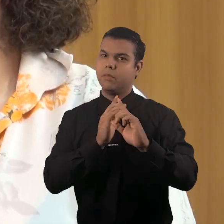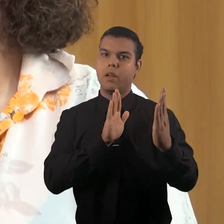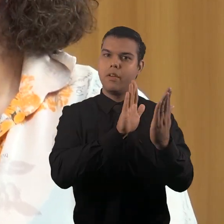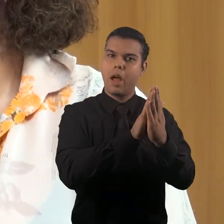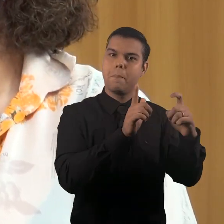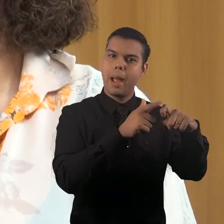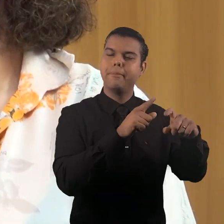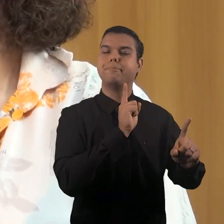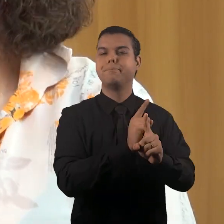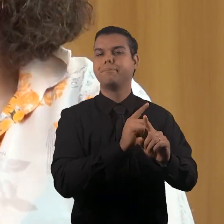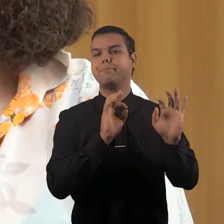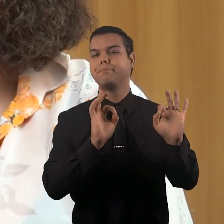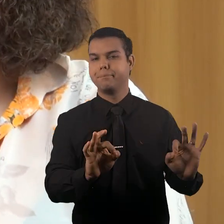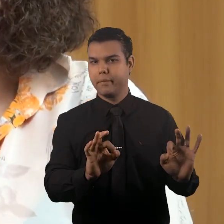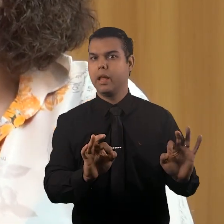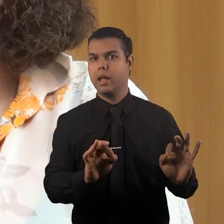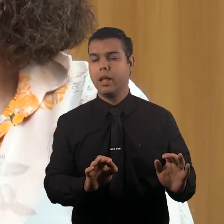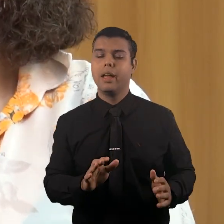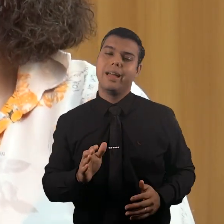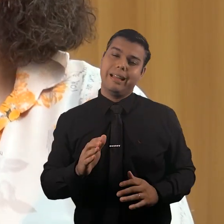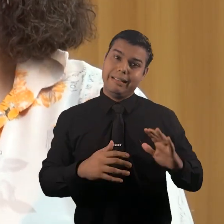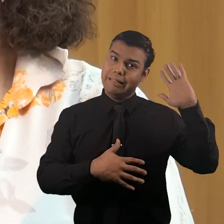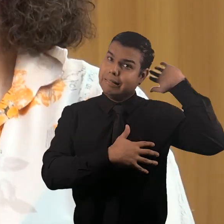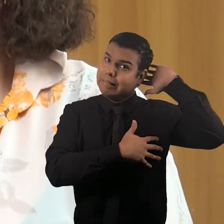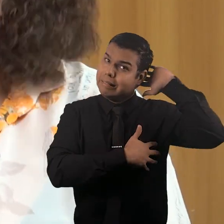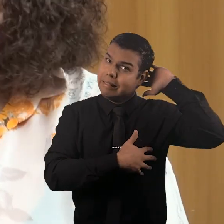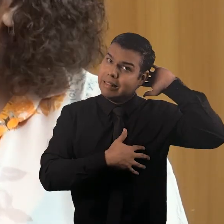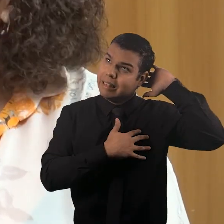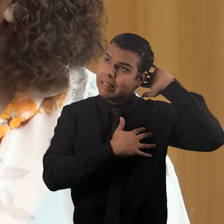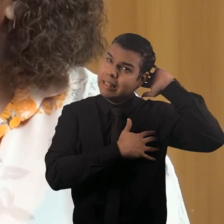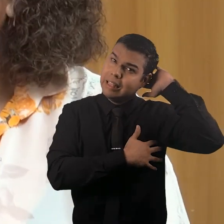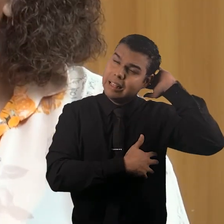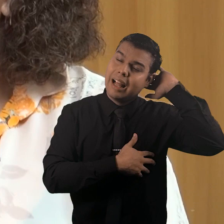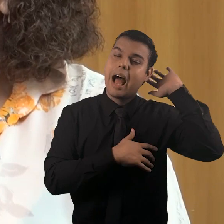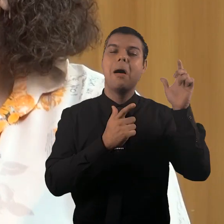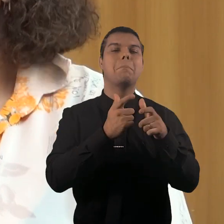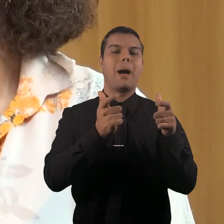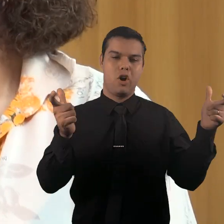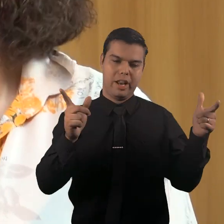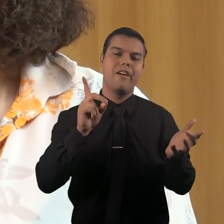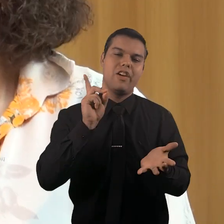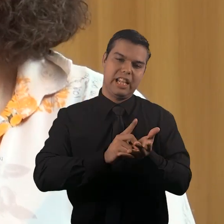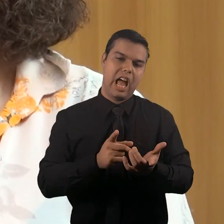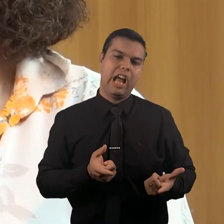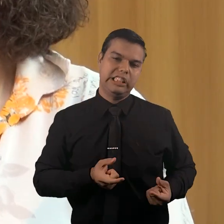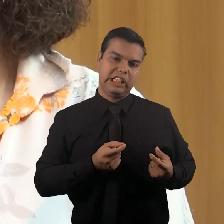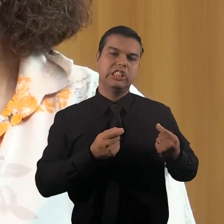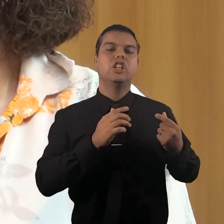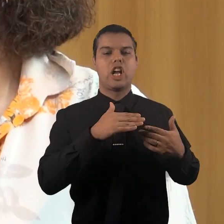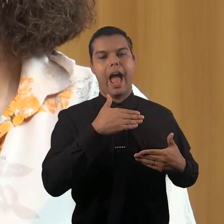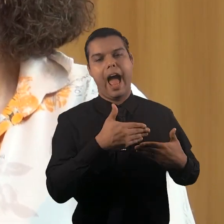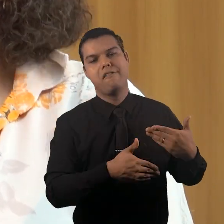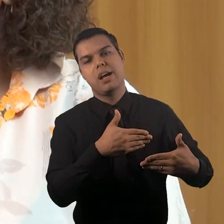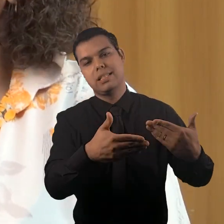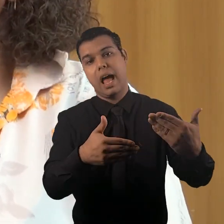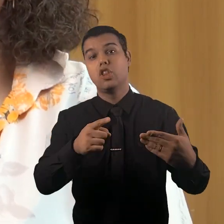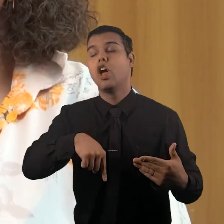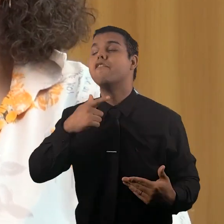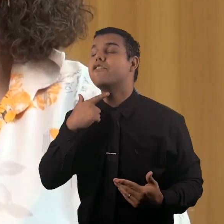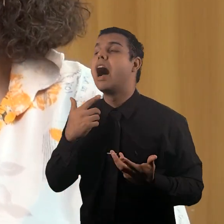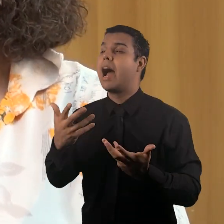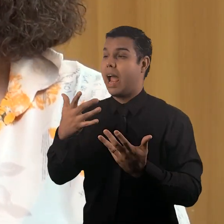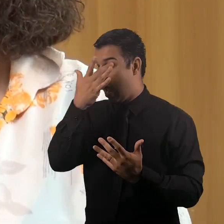são palpáveis, eles, na sua grande maioria, já estão em estágios mais avançados. E o que nós queremos é que as pessoas